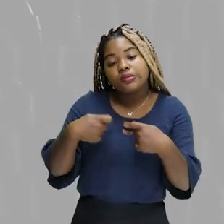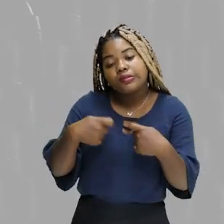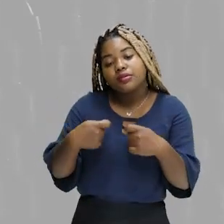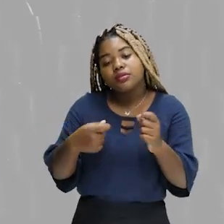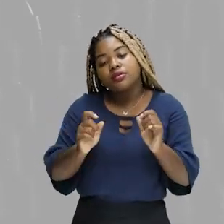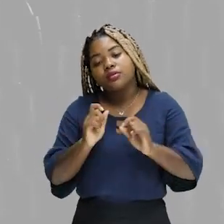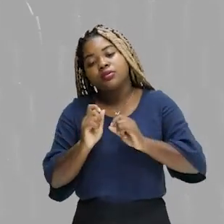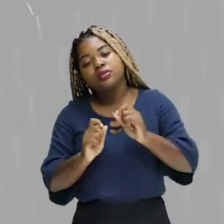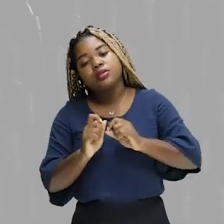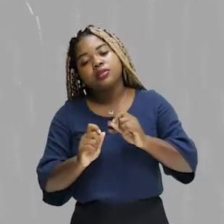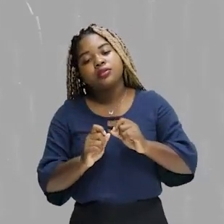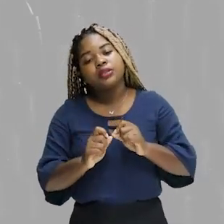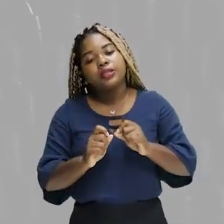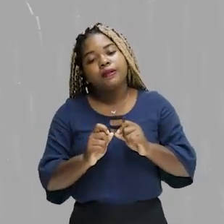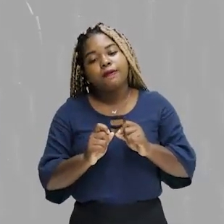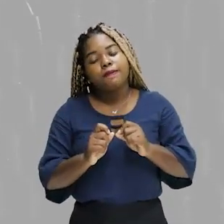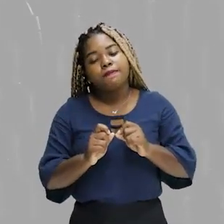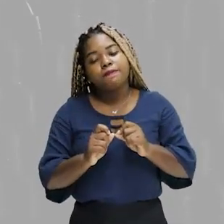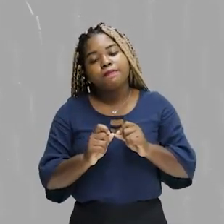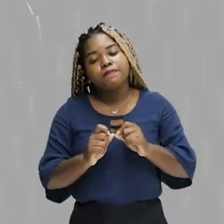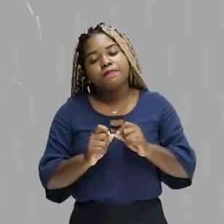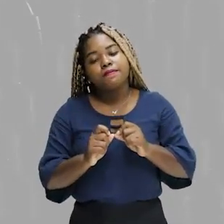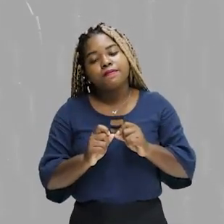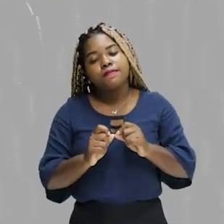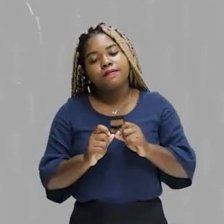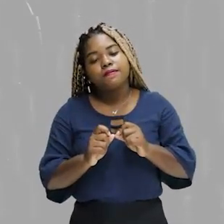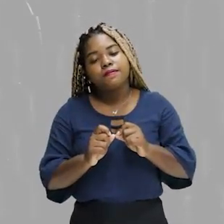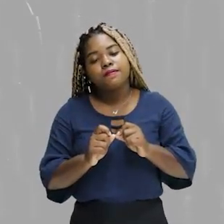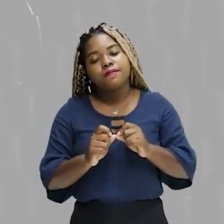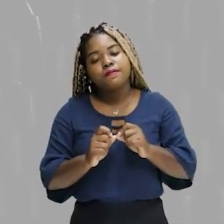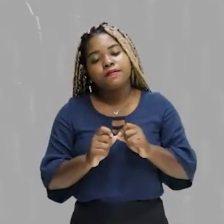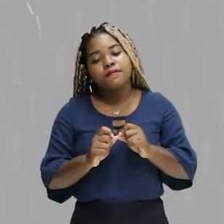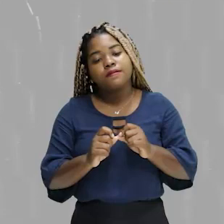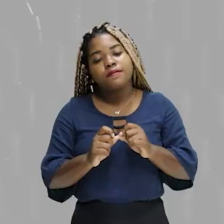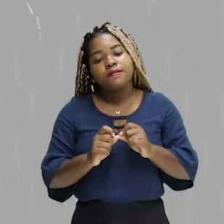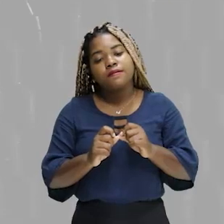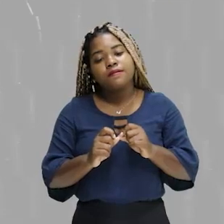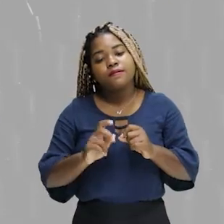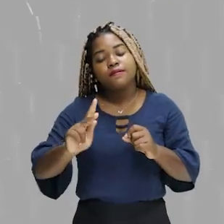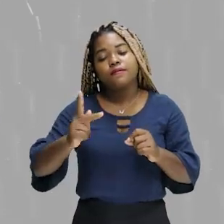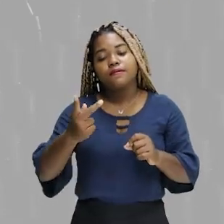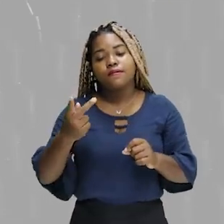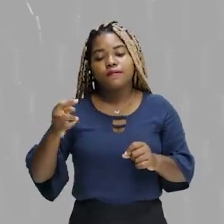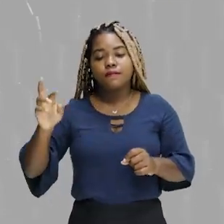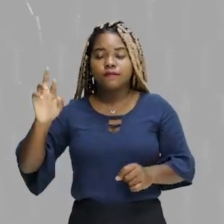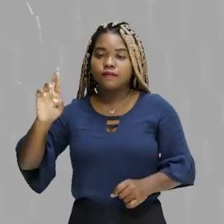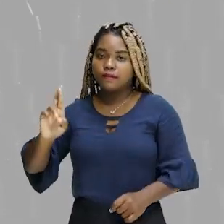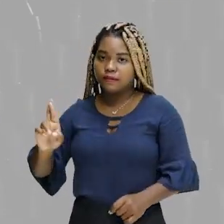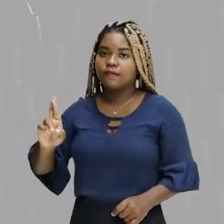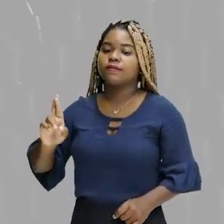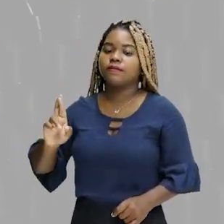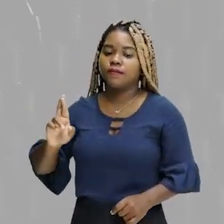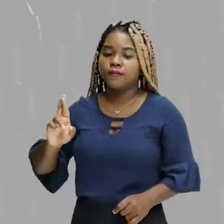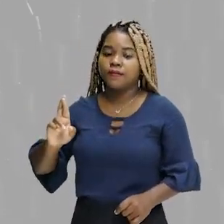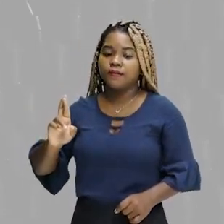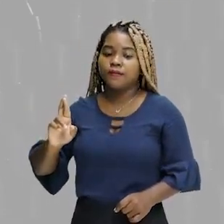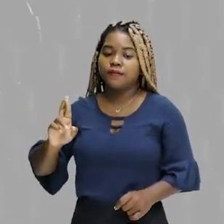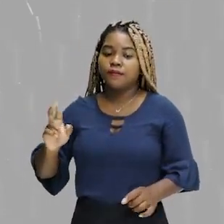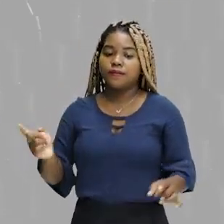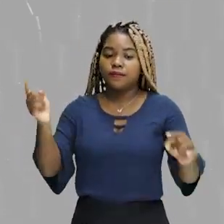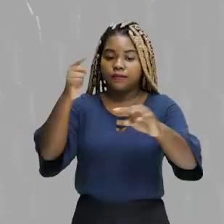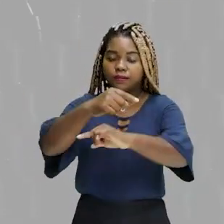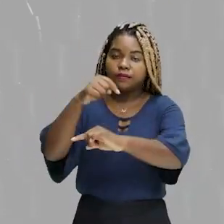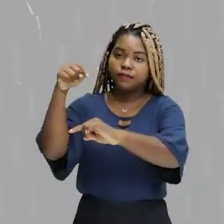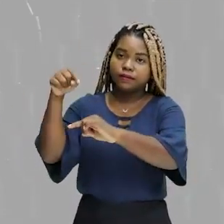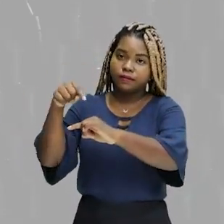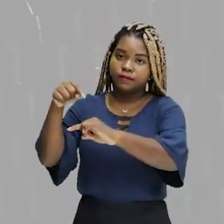precisa dele que ele esteja no lado do reagente, né? Então, no lado contrário, no outro lado.